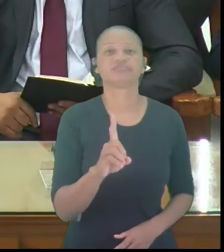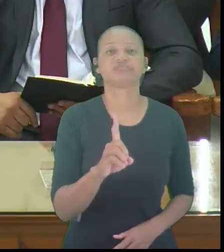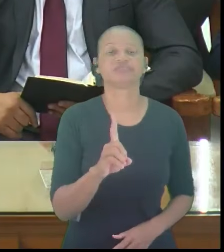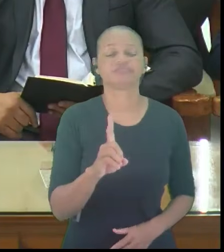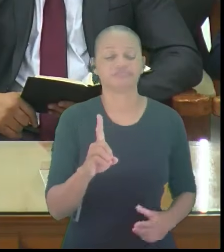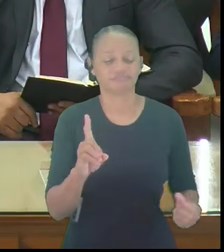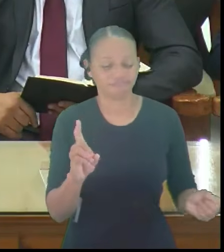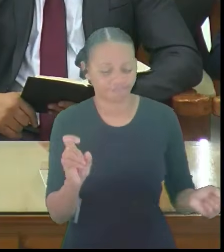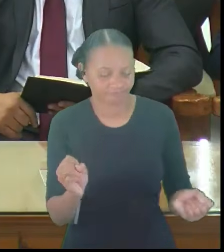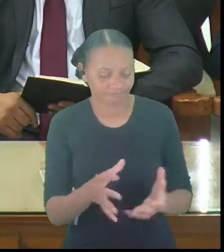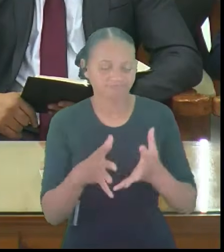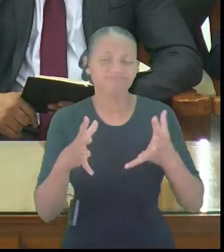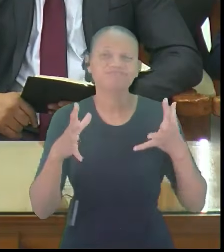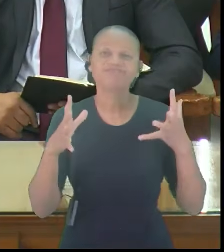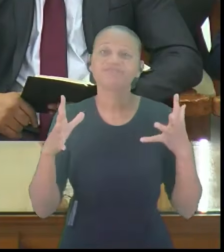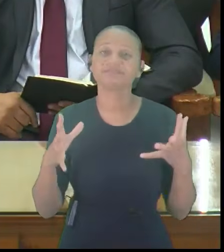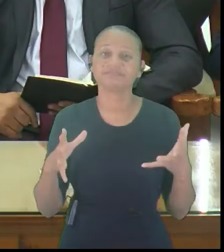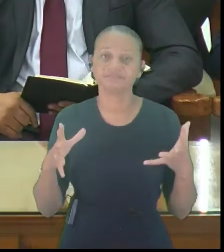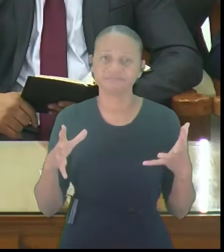milagres